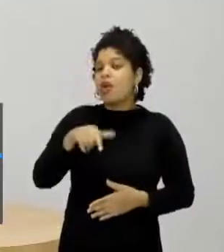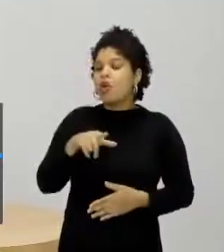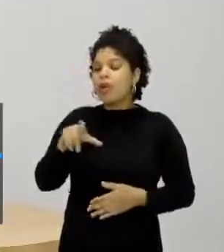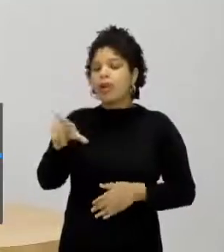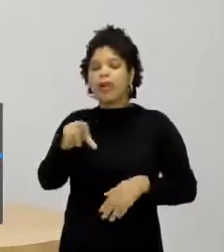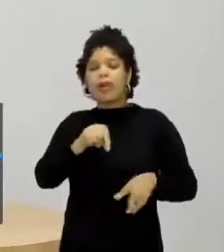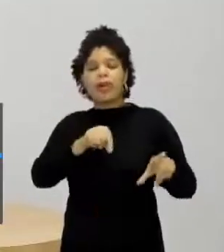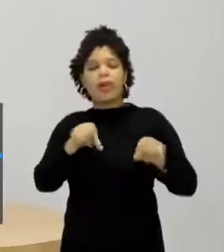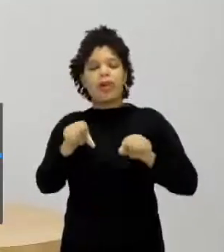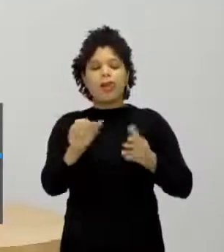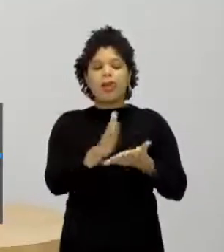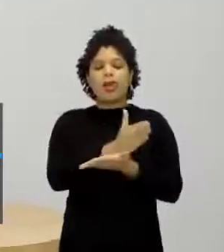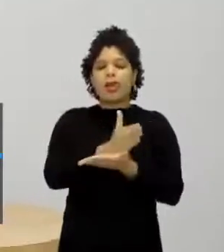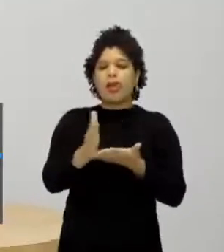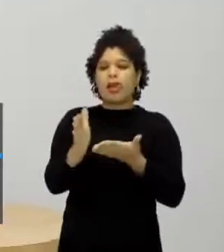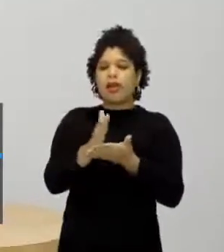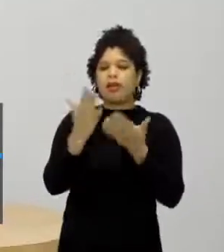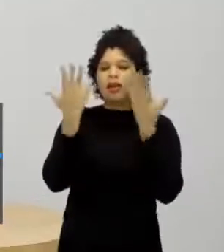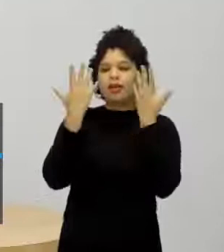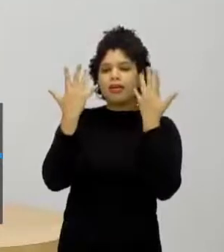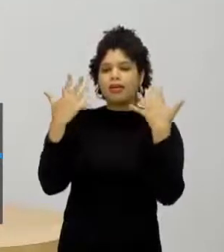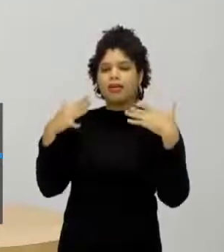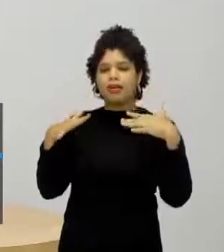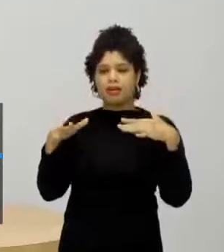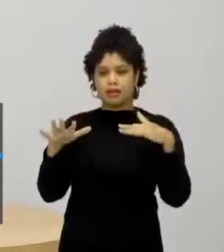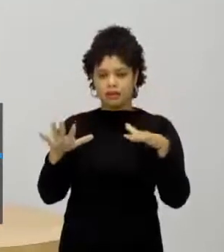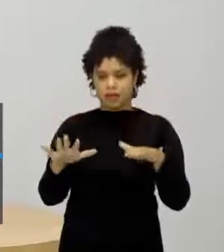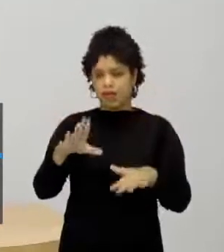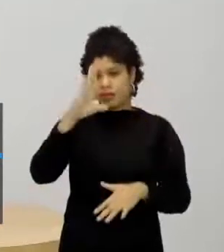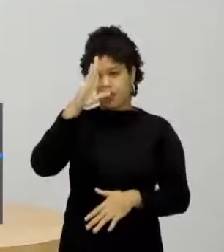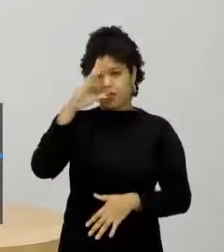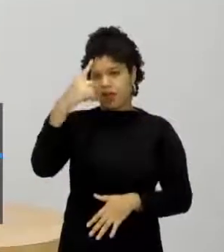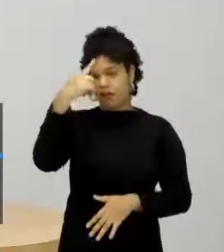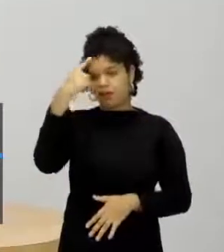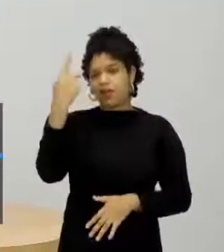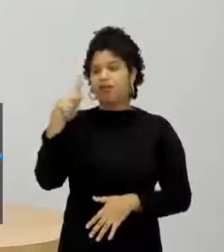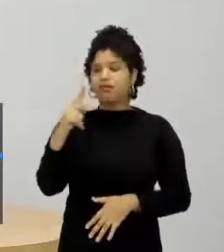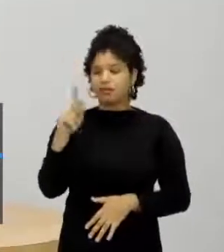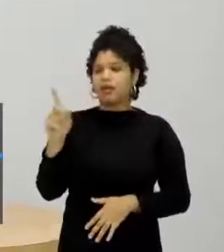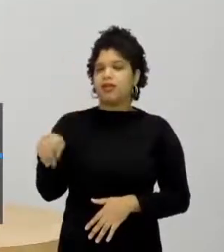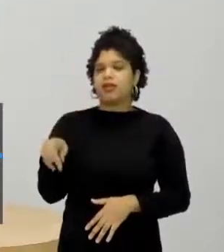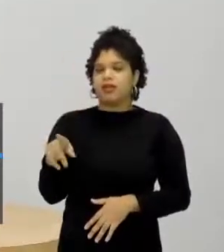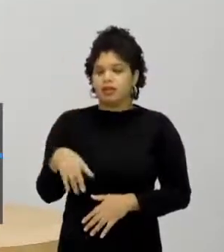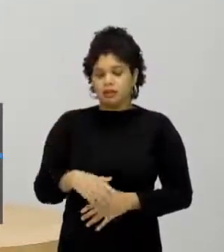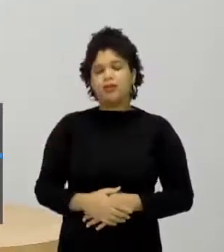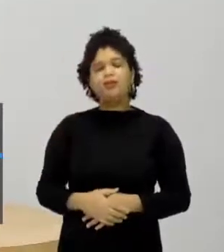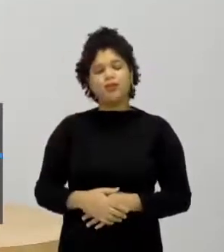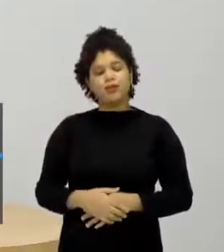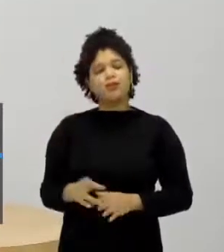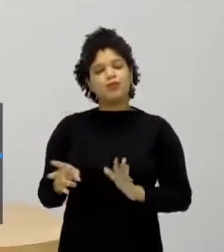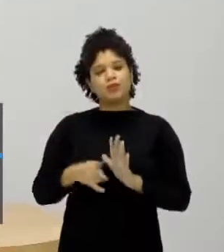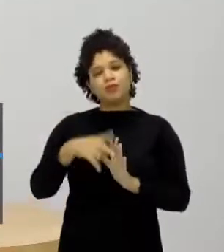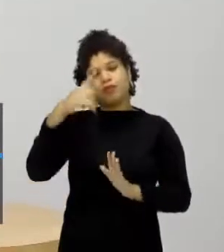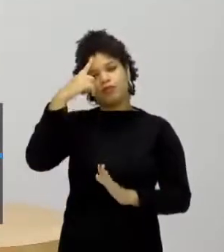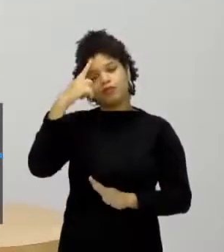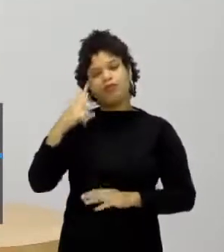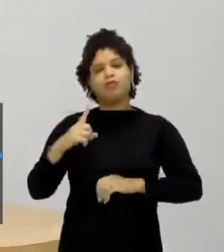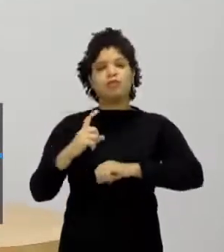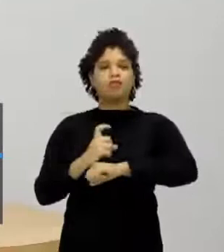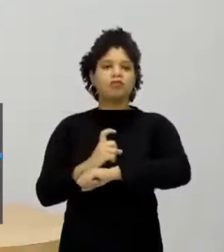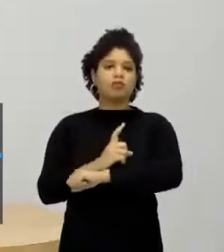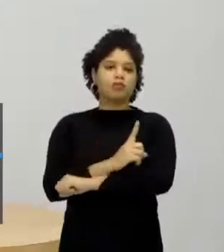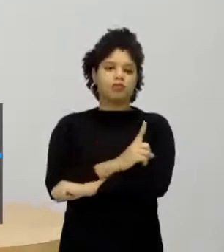seleção natural. Então é uma das suas principais ideias, o carro-chefe aí das ideias evolutivas